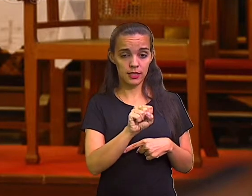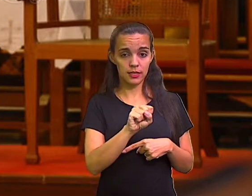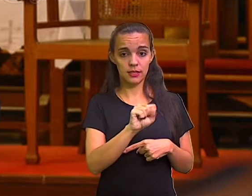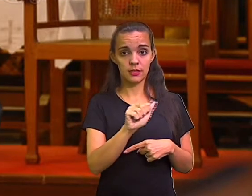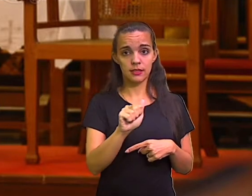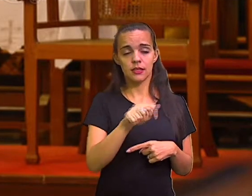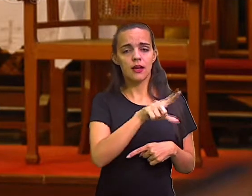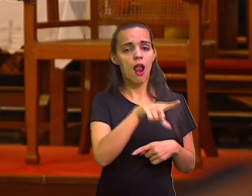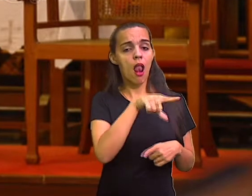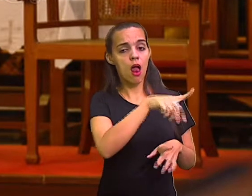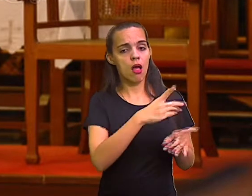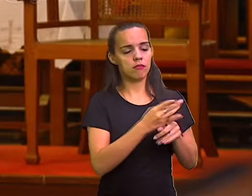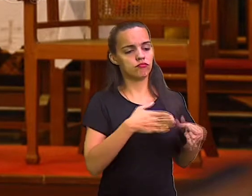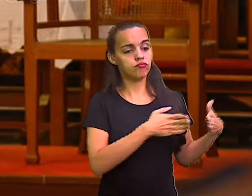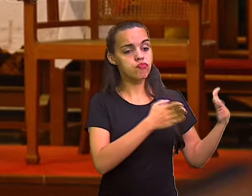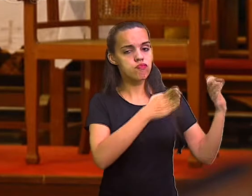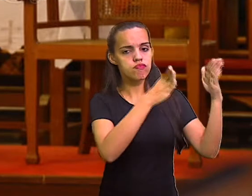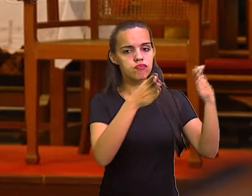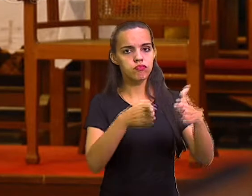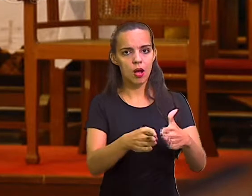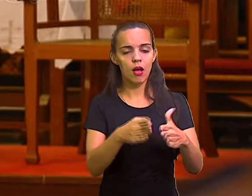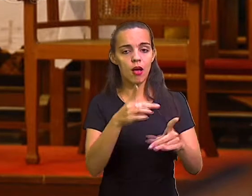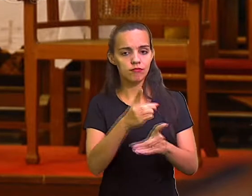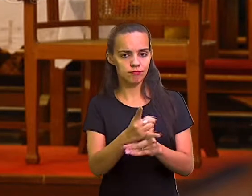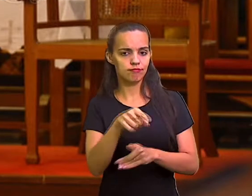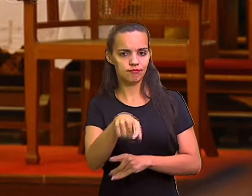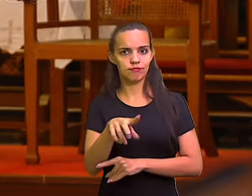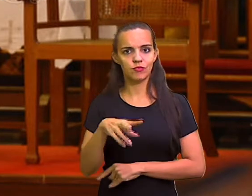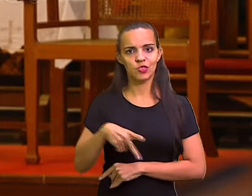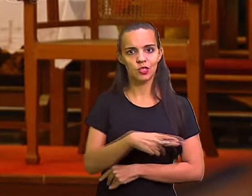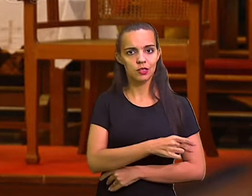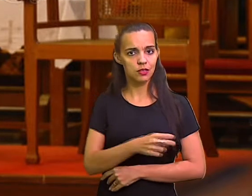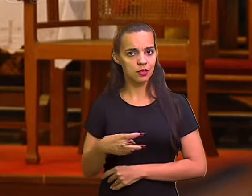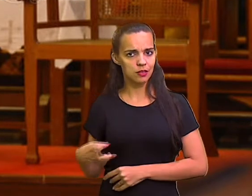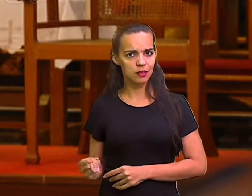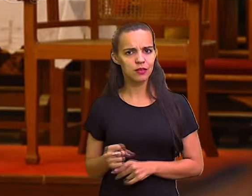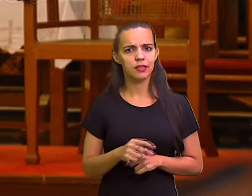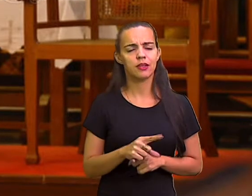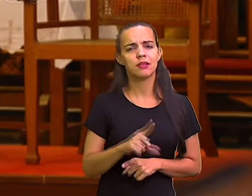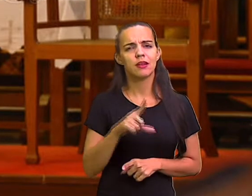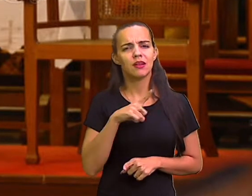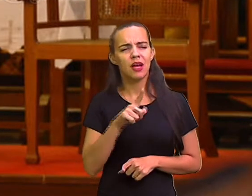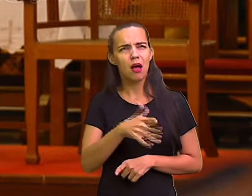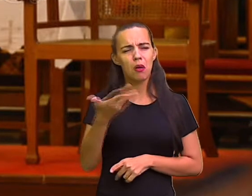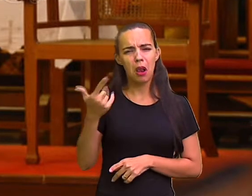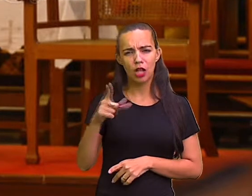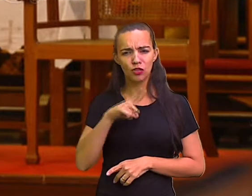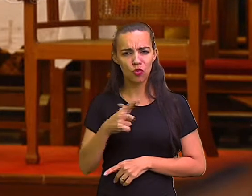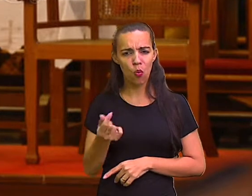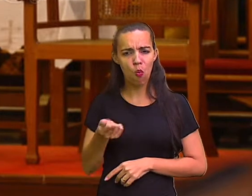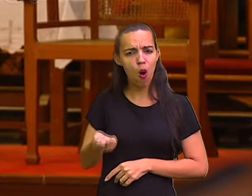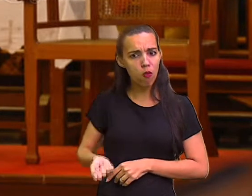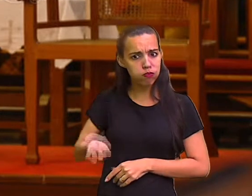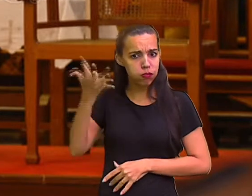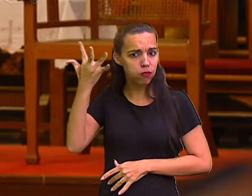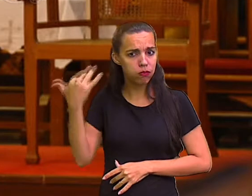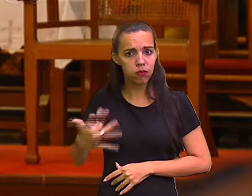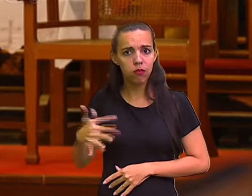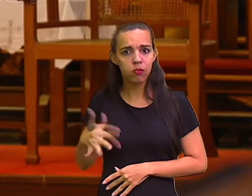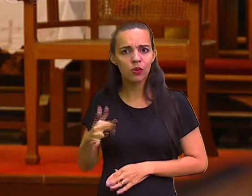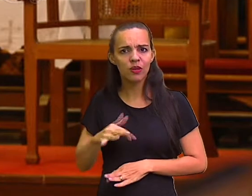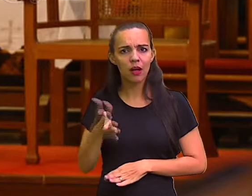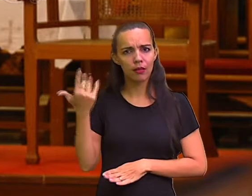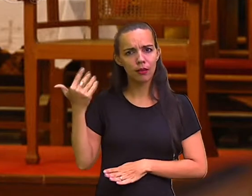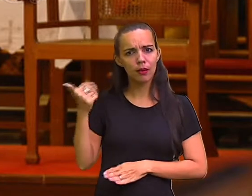as importações de especiarias para a Europa. Com preços astronômicos na época, as especiarias